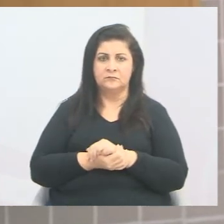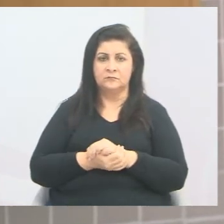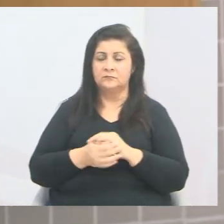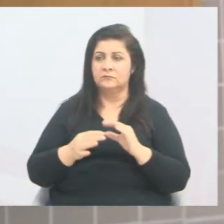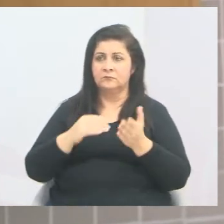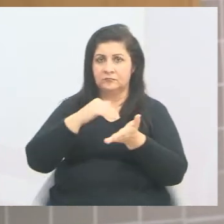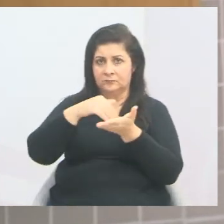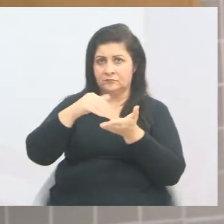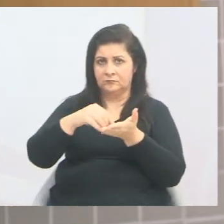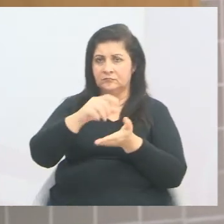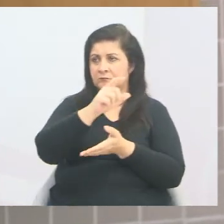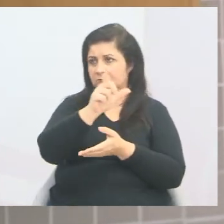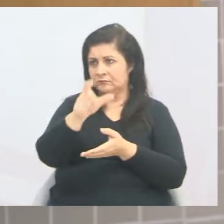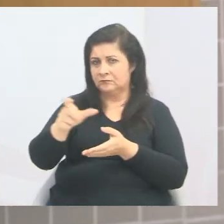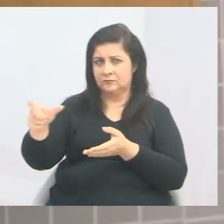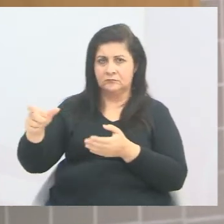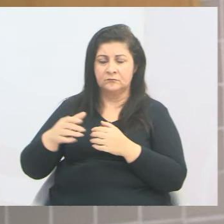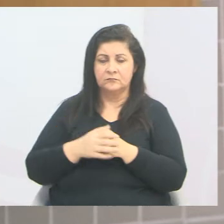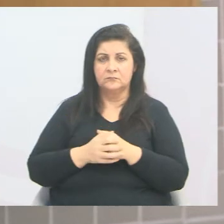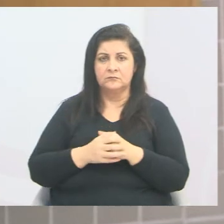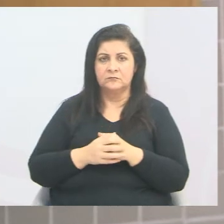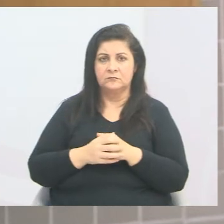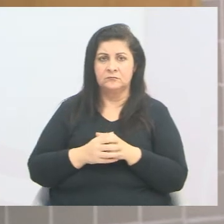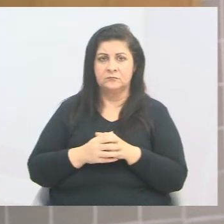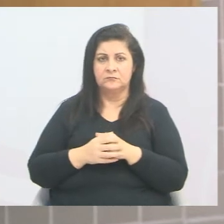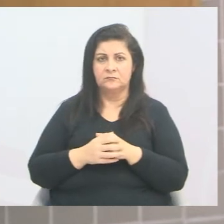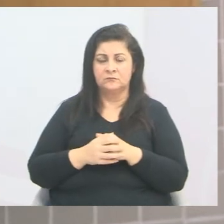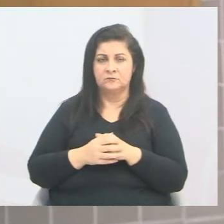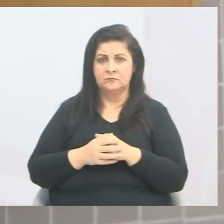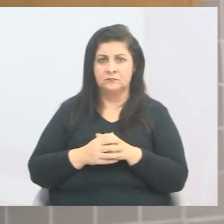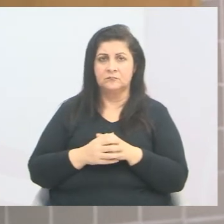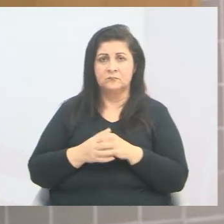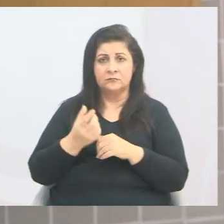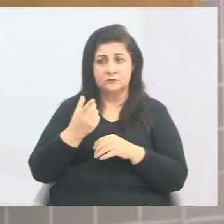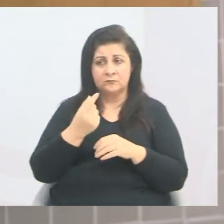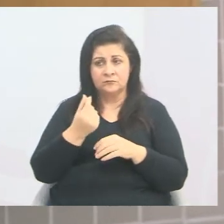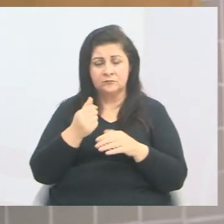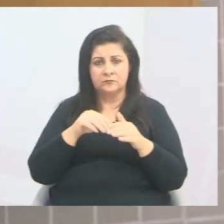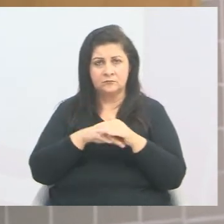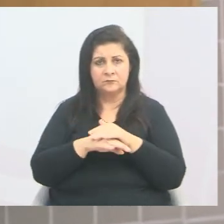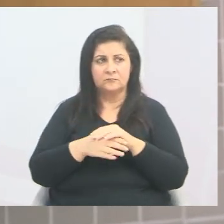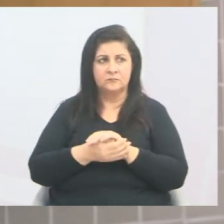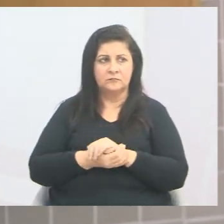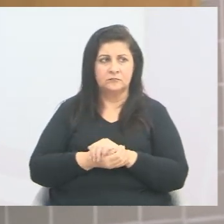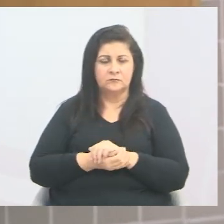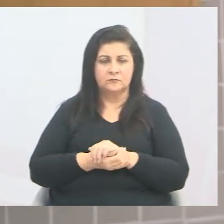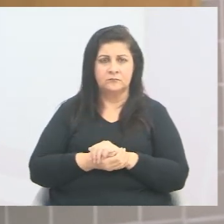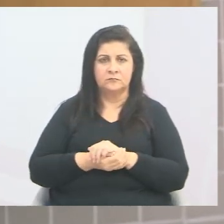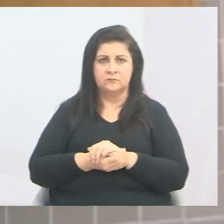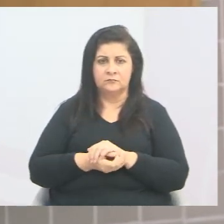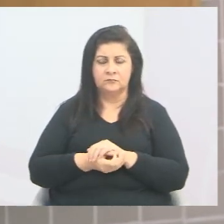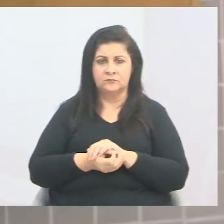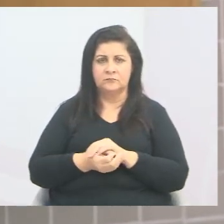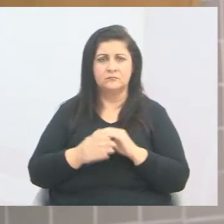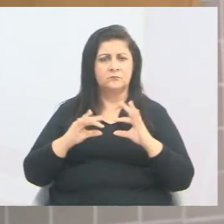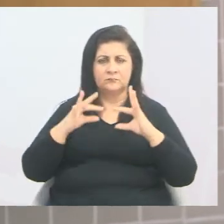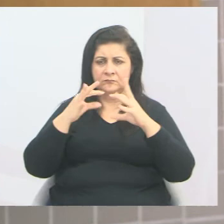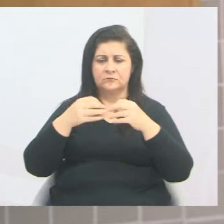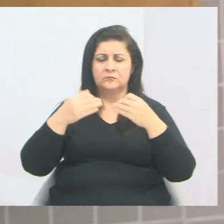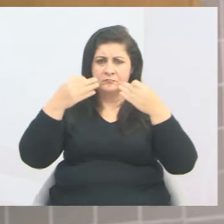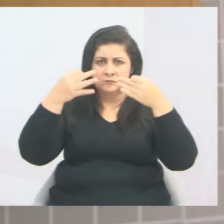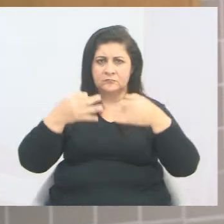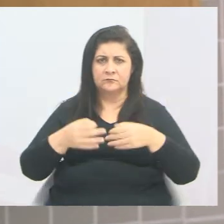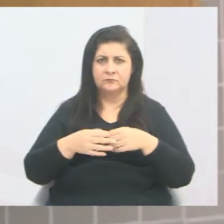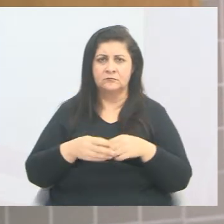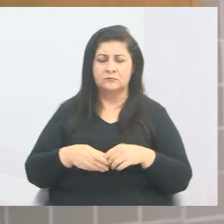né, ela está tendo uma certa economia, mas não atingiu o limite na saúde. Está bem equilibrado,